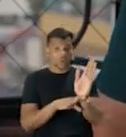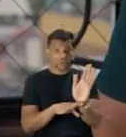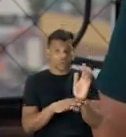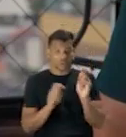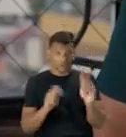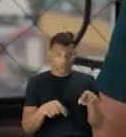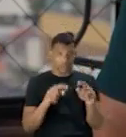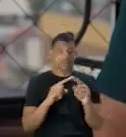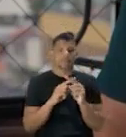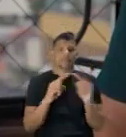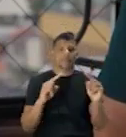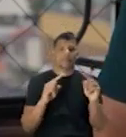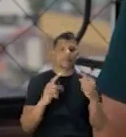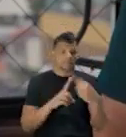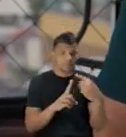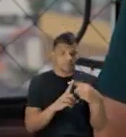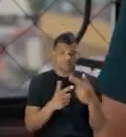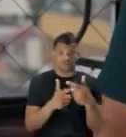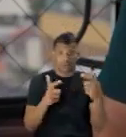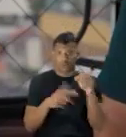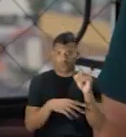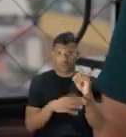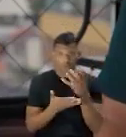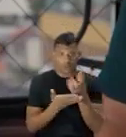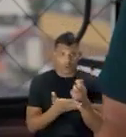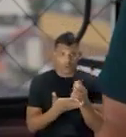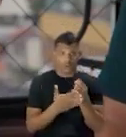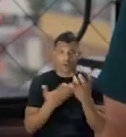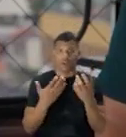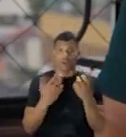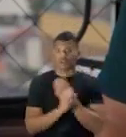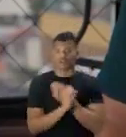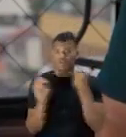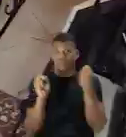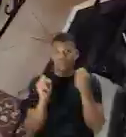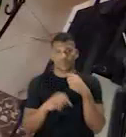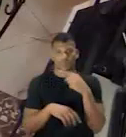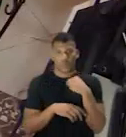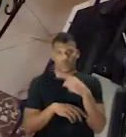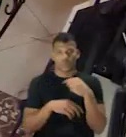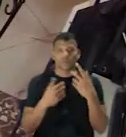jeito em alguma coisa. Porque, no geral, se fosse gravar a Vera ali, não dava.